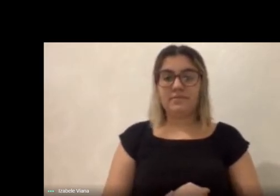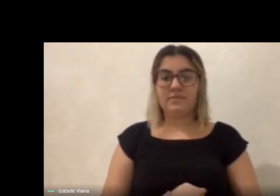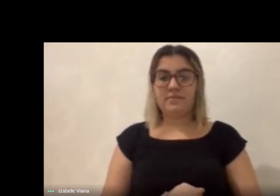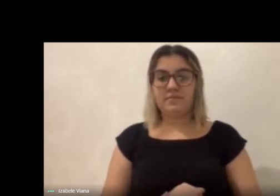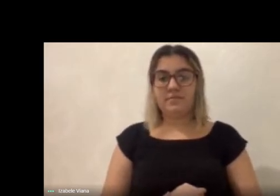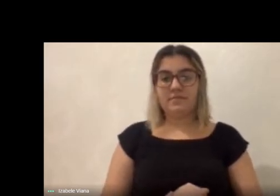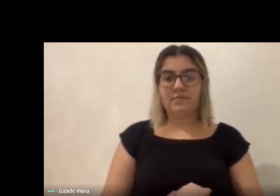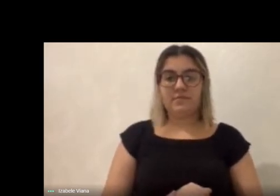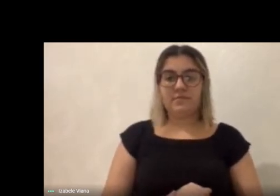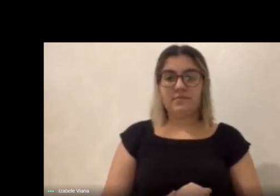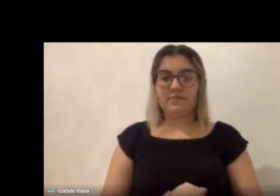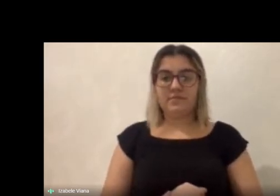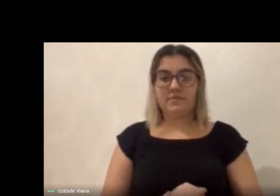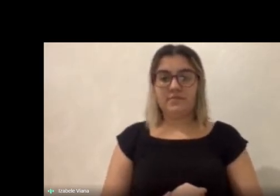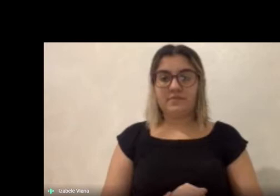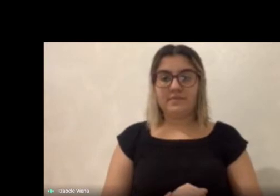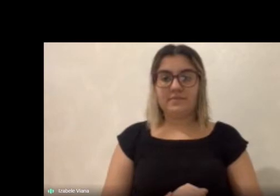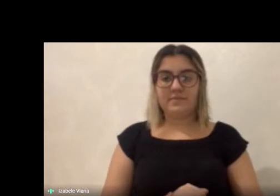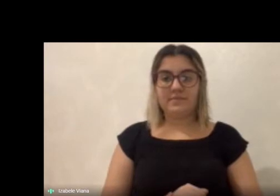É contigo, Estela, tá bom?